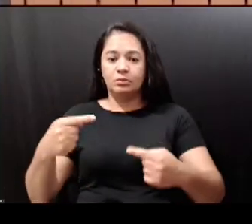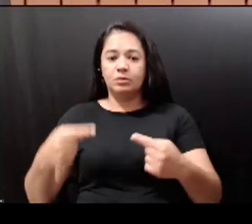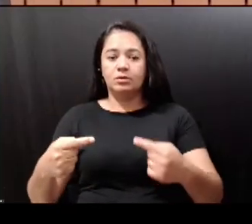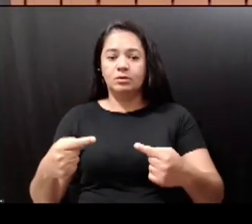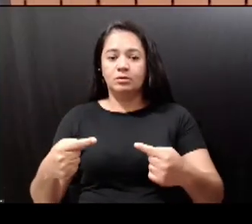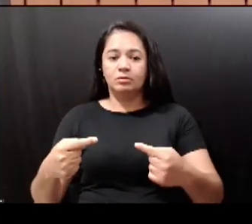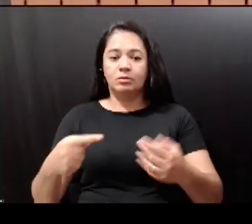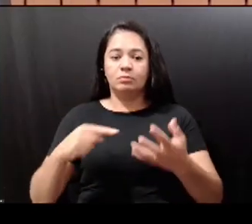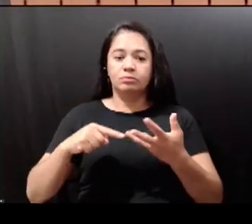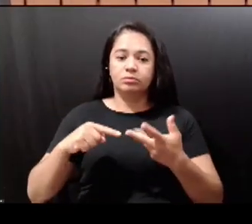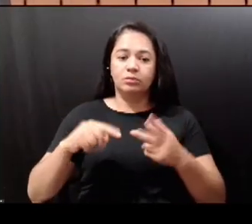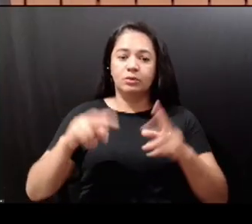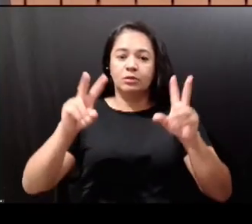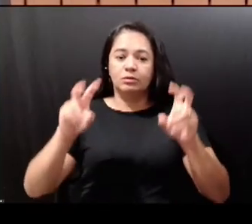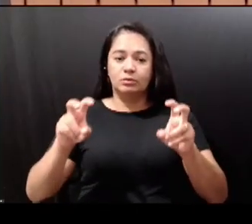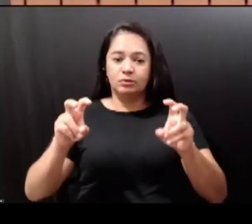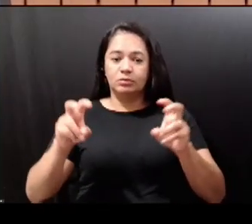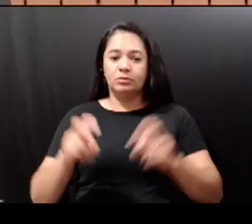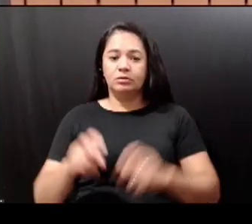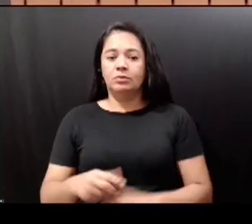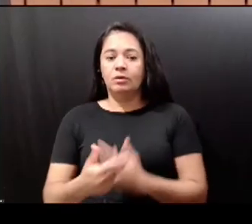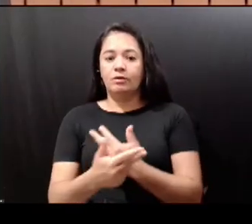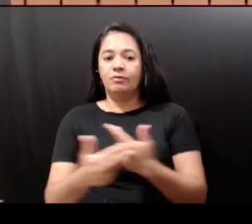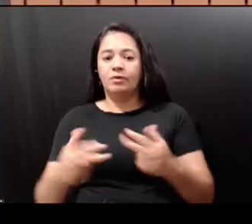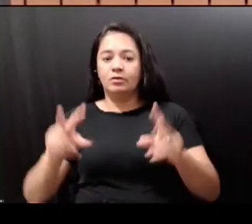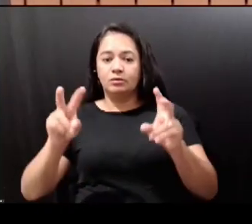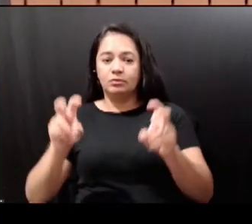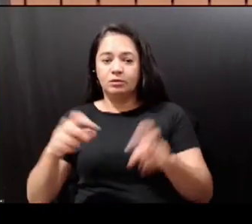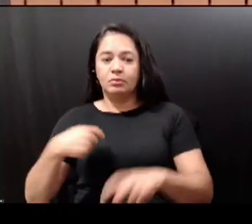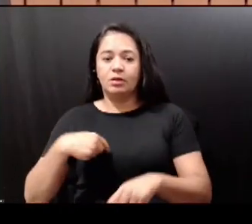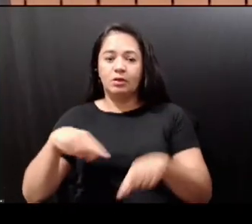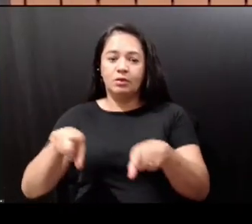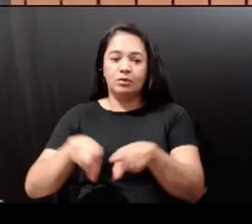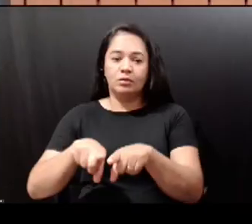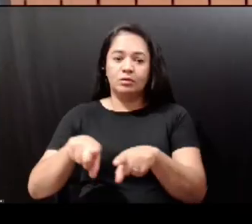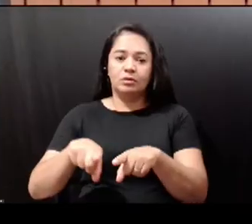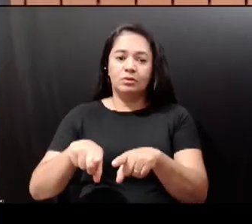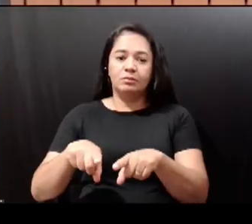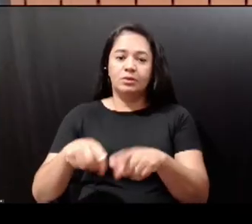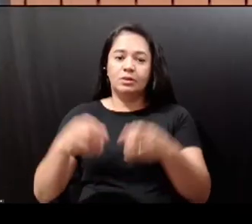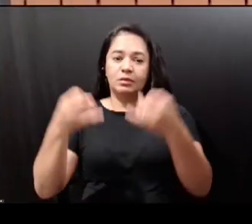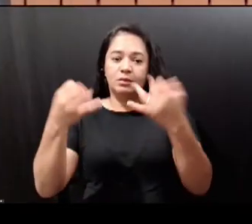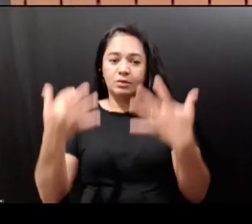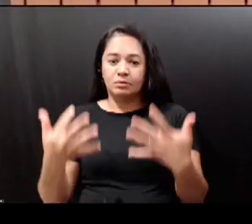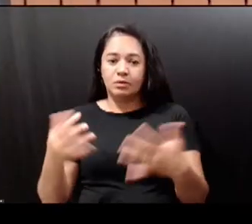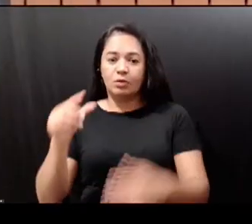aqui, temos vários temas. Eu também depois quero falar um pouco para o senhor, vereador.